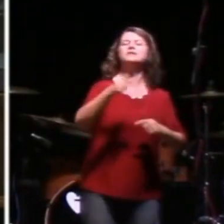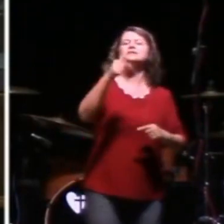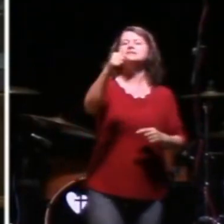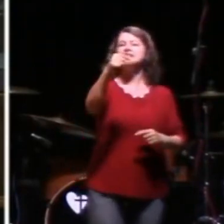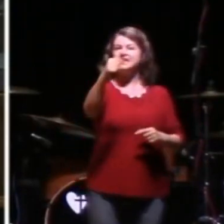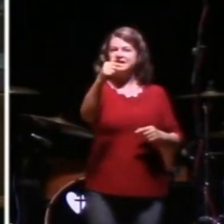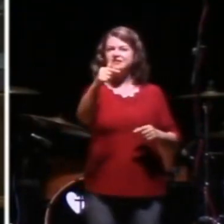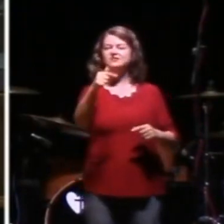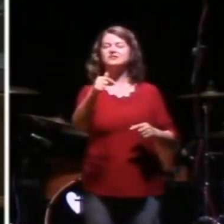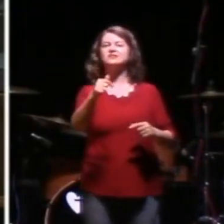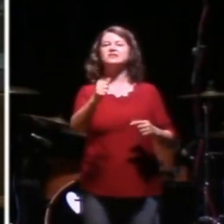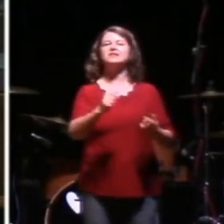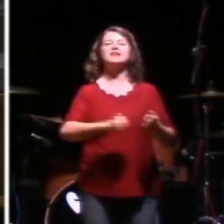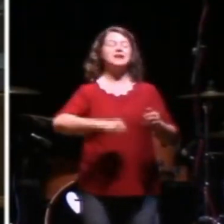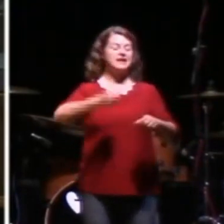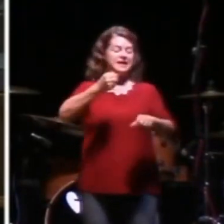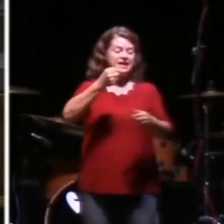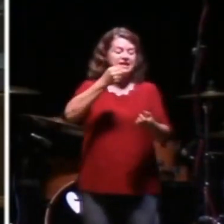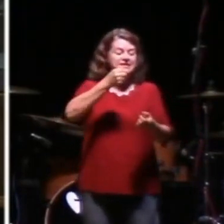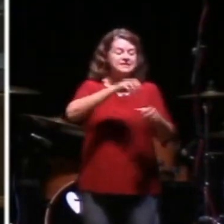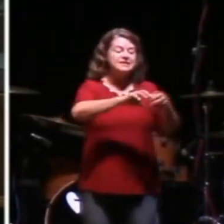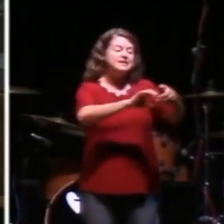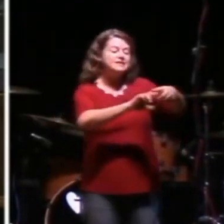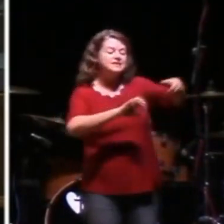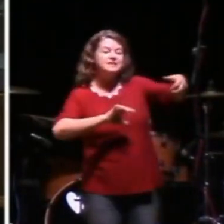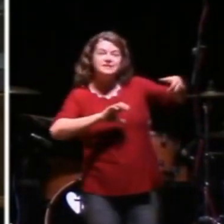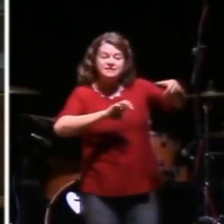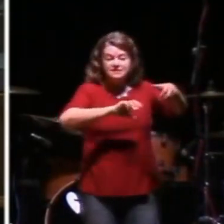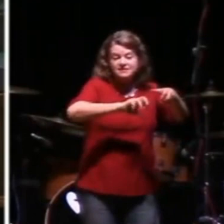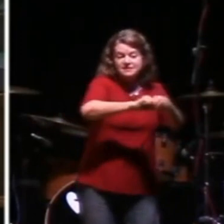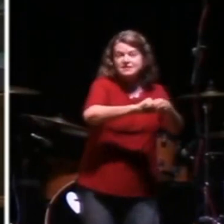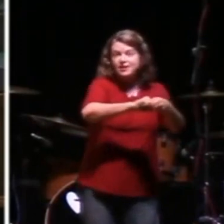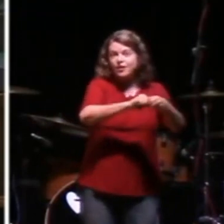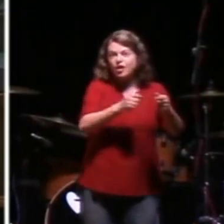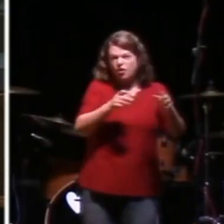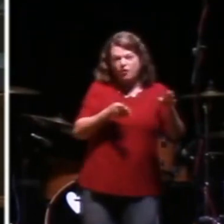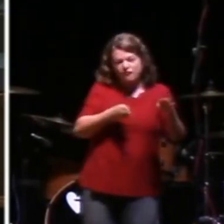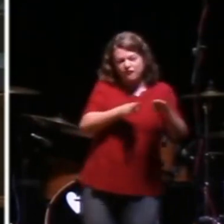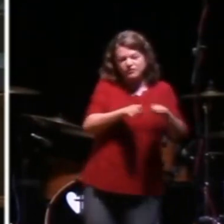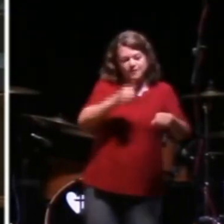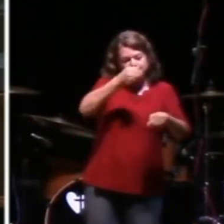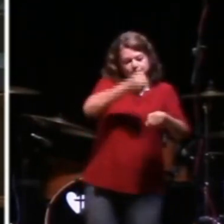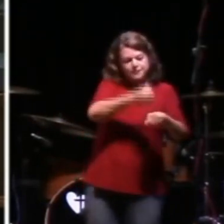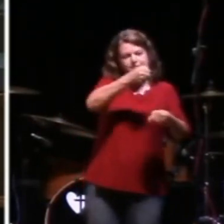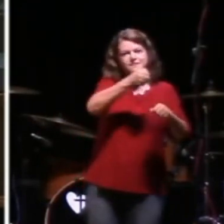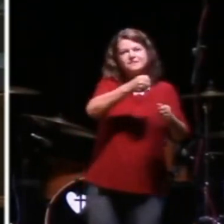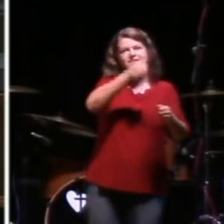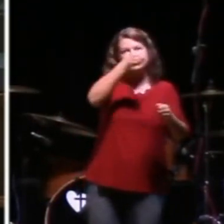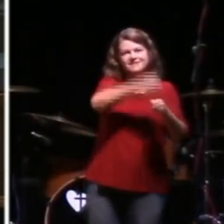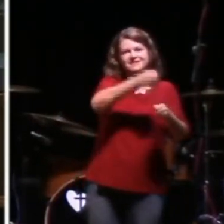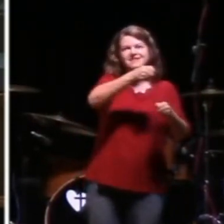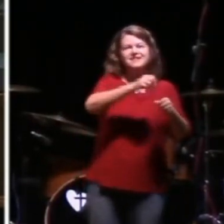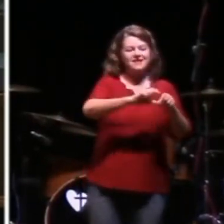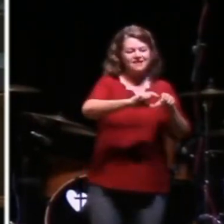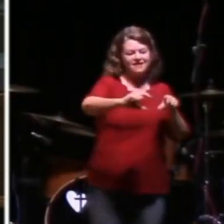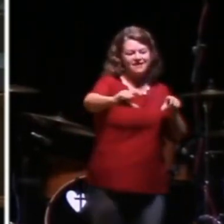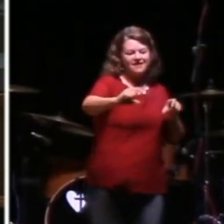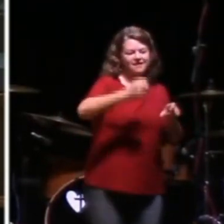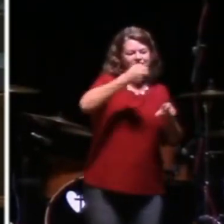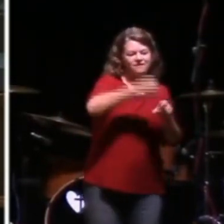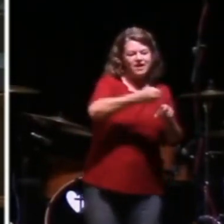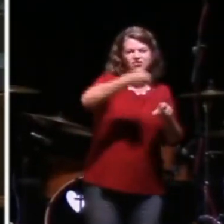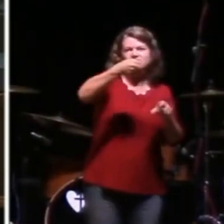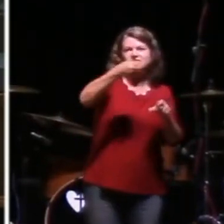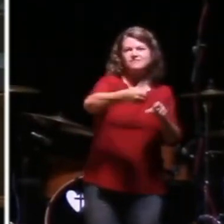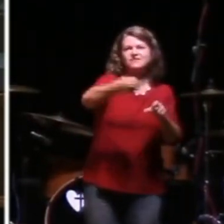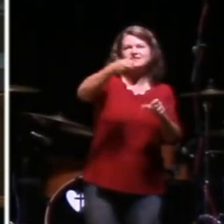selos que são quebrados e cícero são quebrados a partir do capítulo 6 no capítulo 5 a um livro que ninguém pode abrir